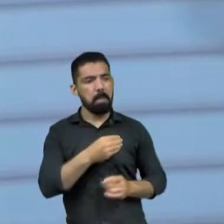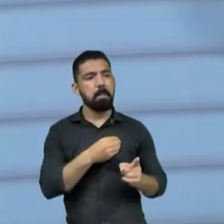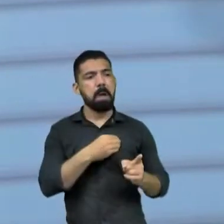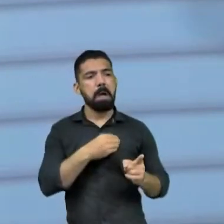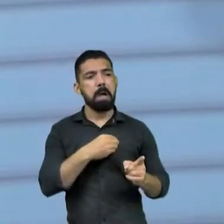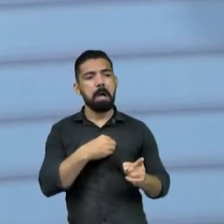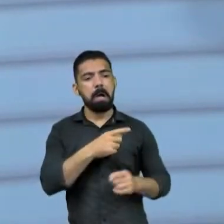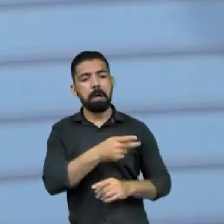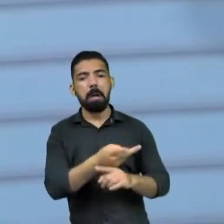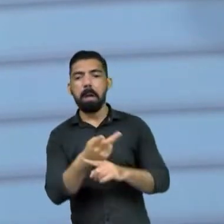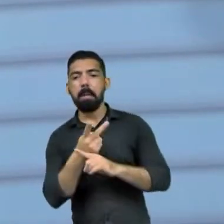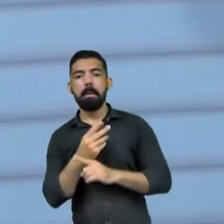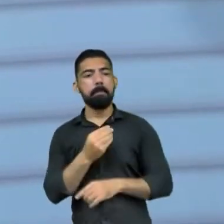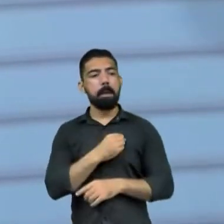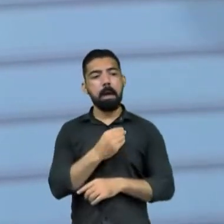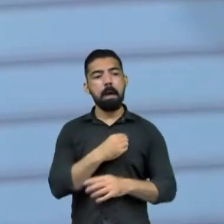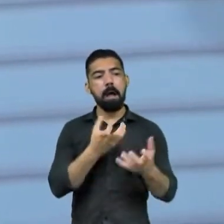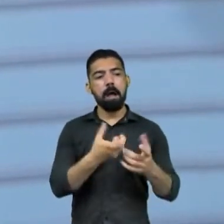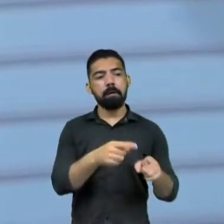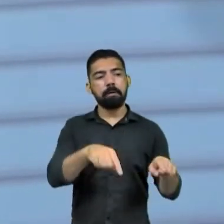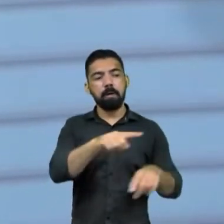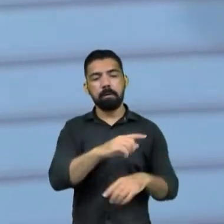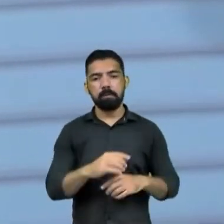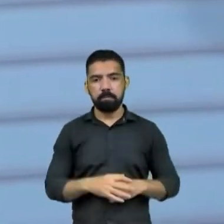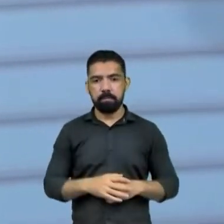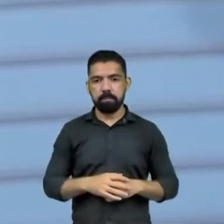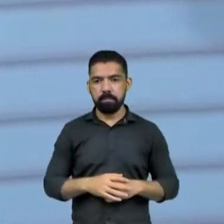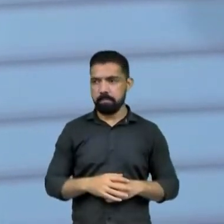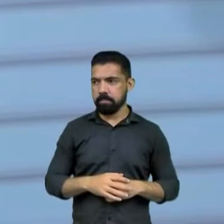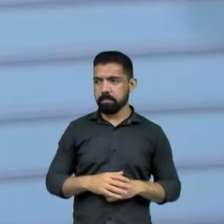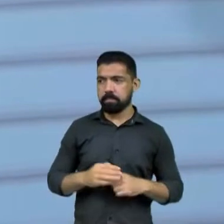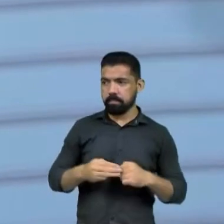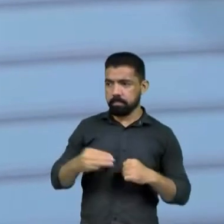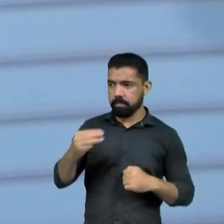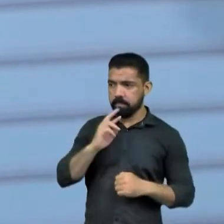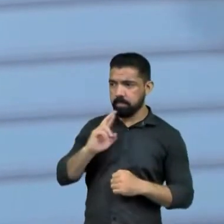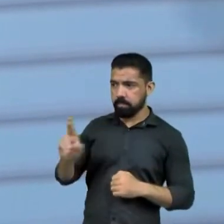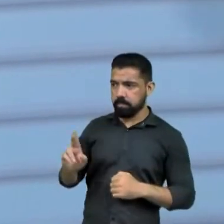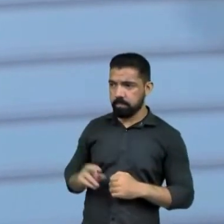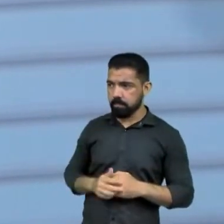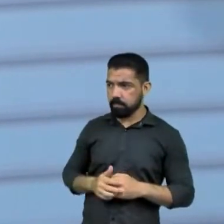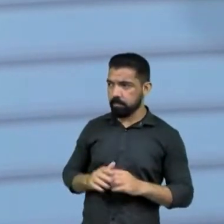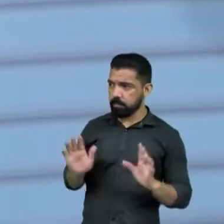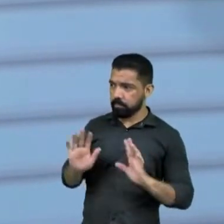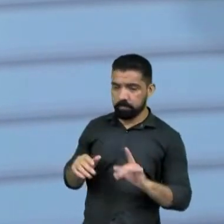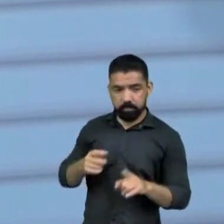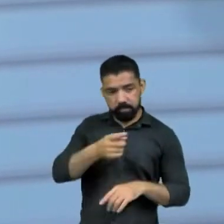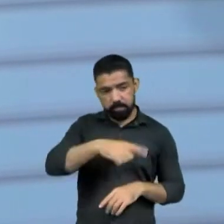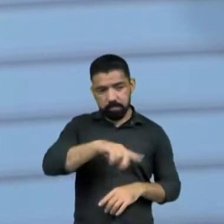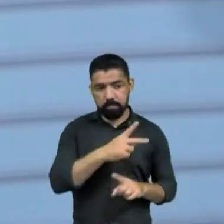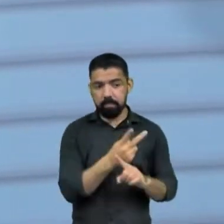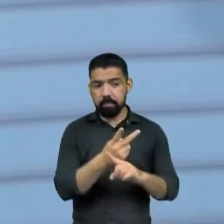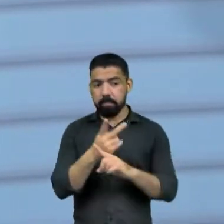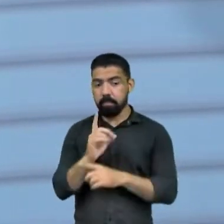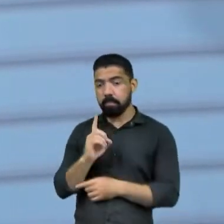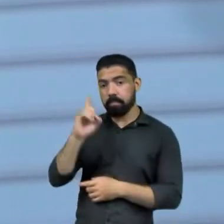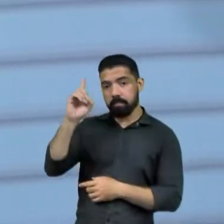de Pecado caminhando em rum pecado e o mestre disse não homens à procura de Deus